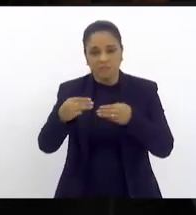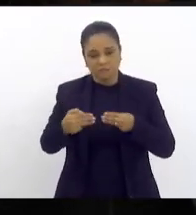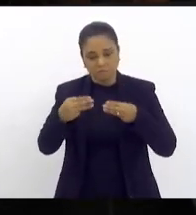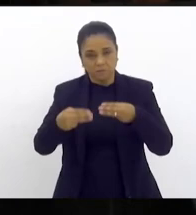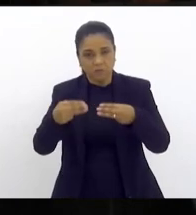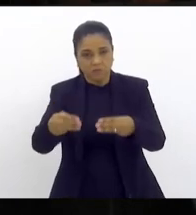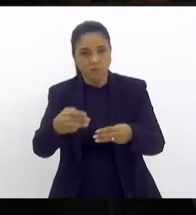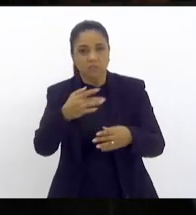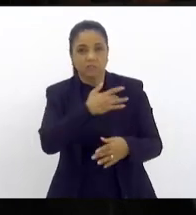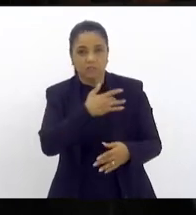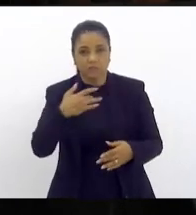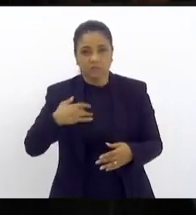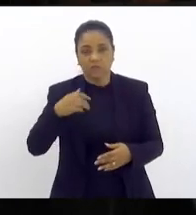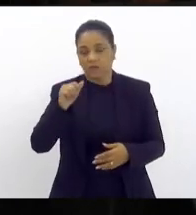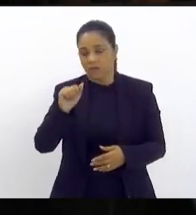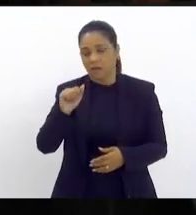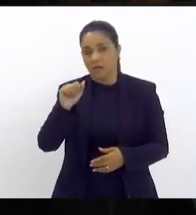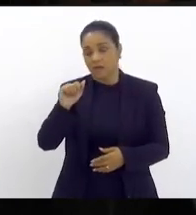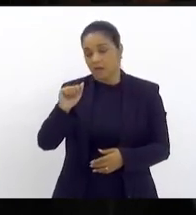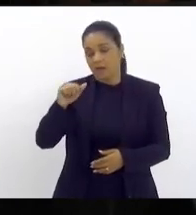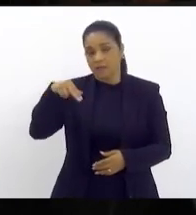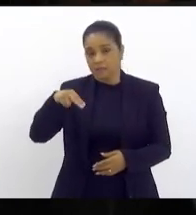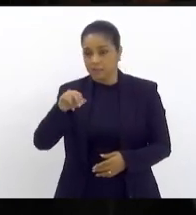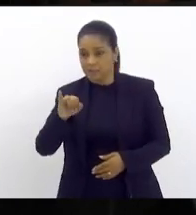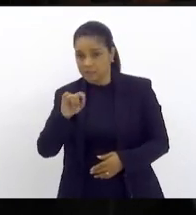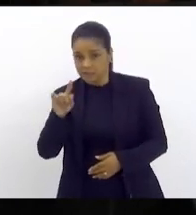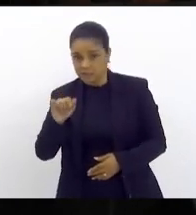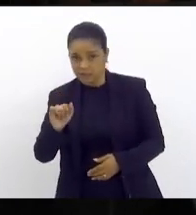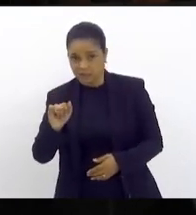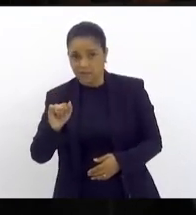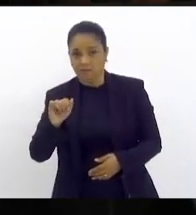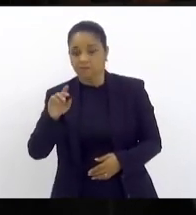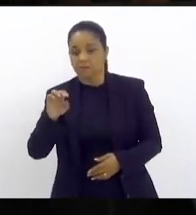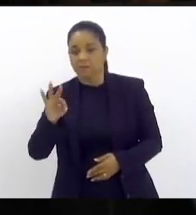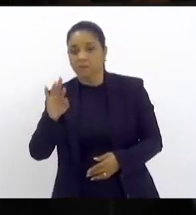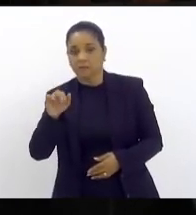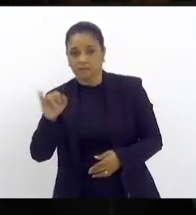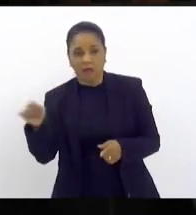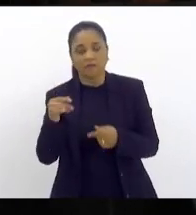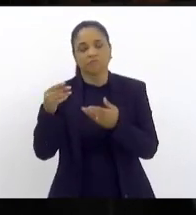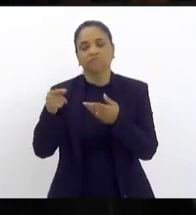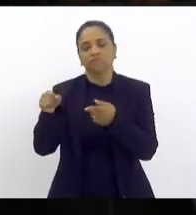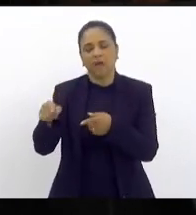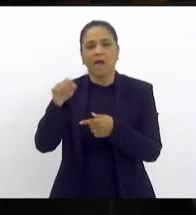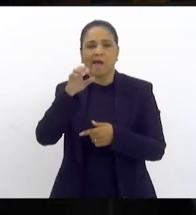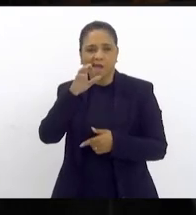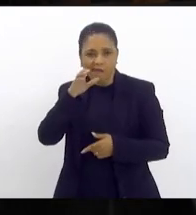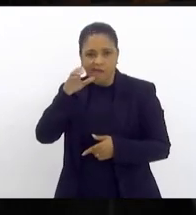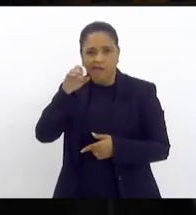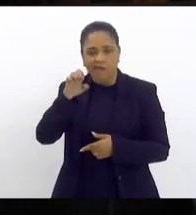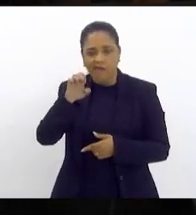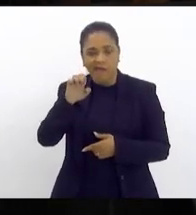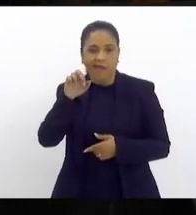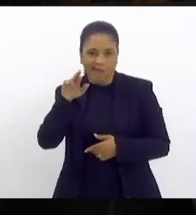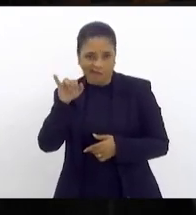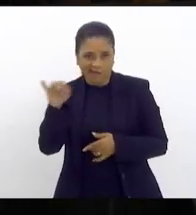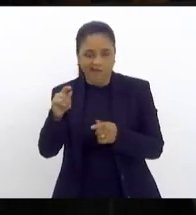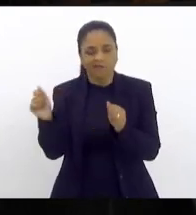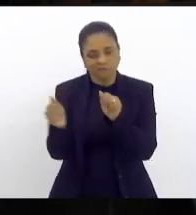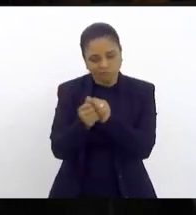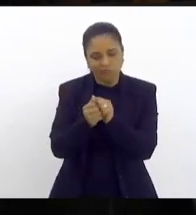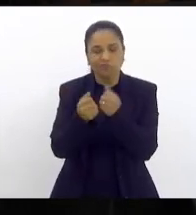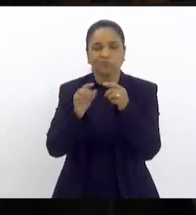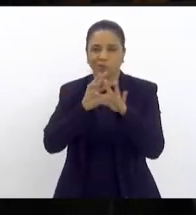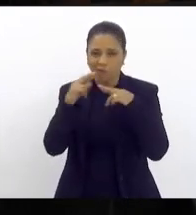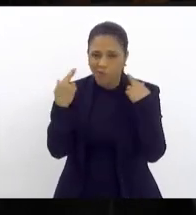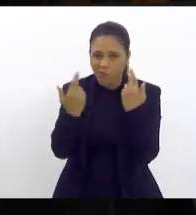Dr Anis e Trindade por iniciativa da deputada Érica takmoto ela vai se reunir também com a comissão de saúde a gente vai